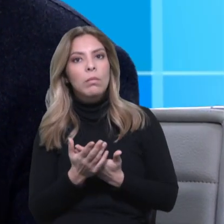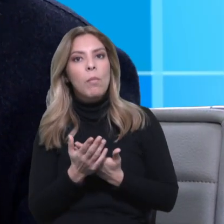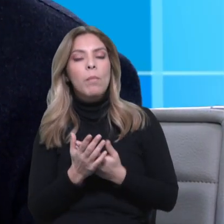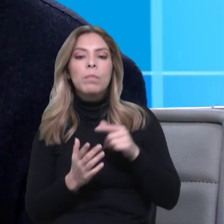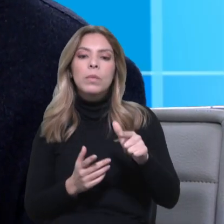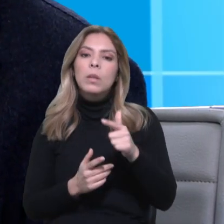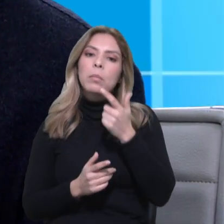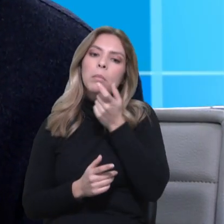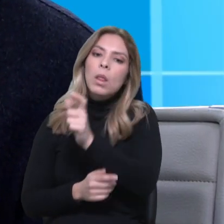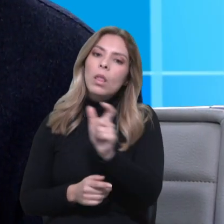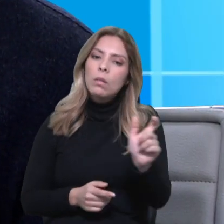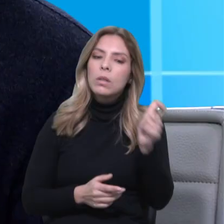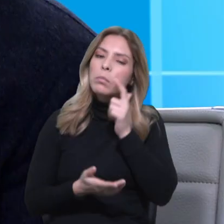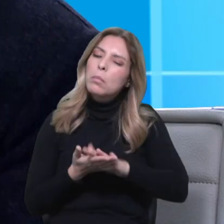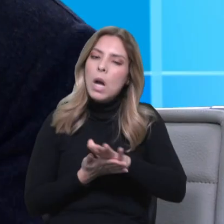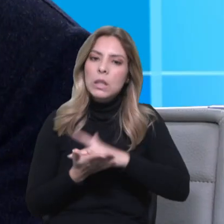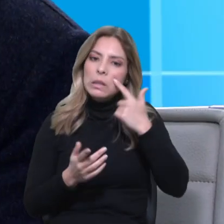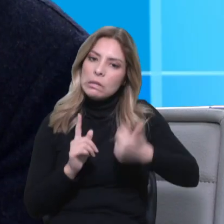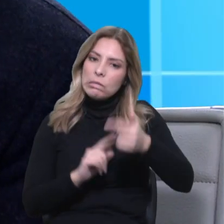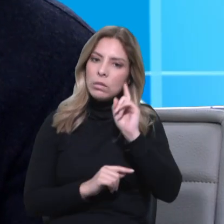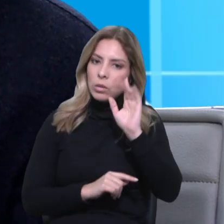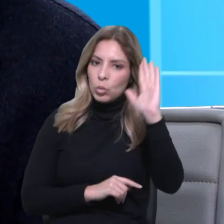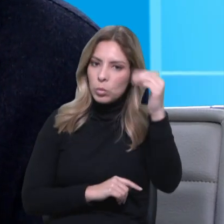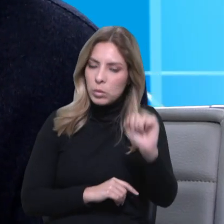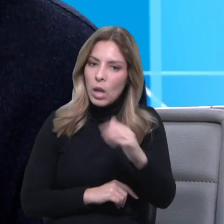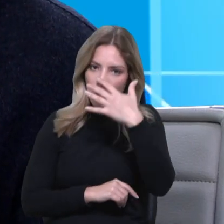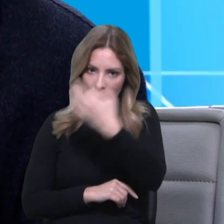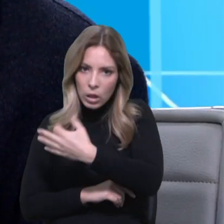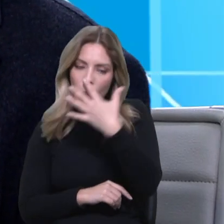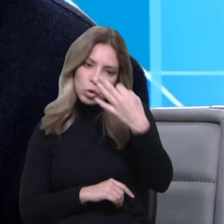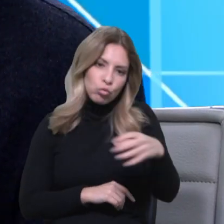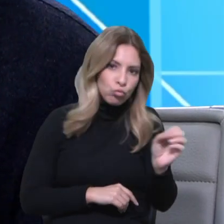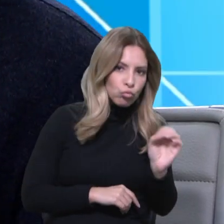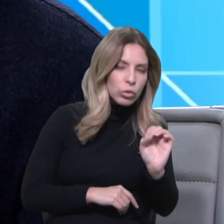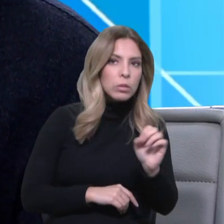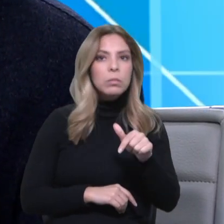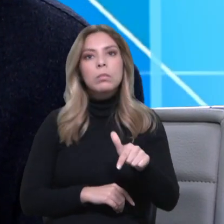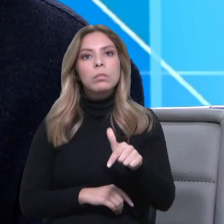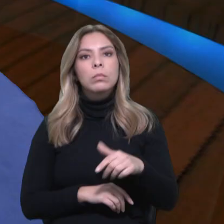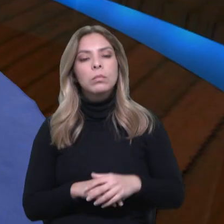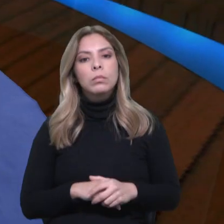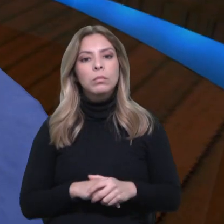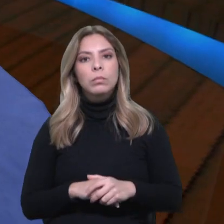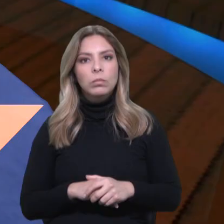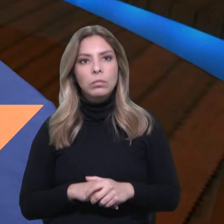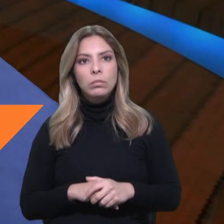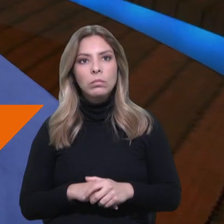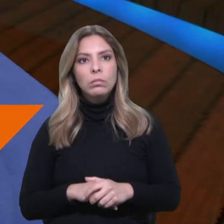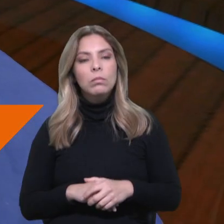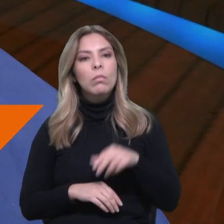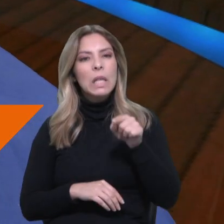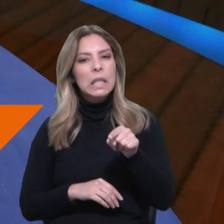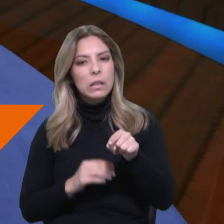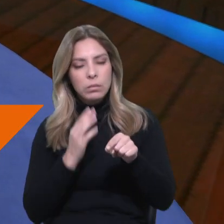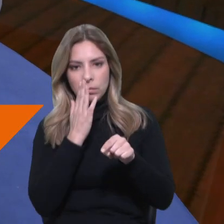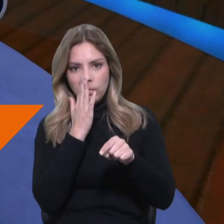palavra central, basilar. Quer dizer, o acreditar ou não acreditar depende da nossa unidade. E para que